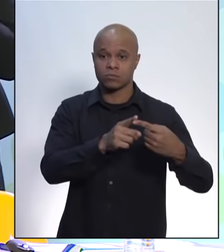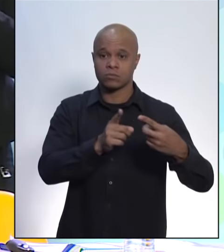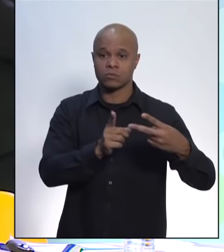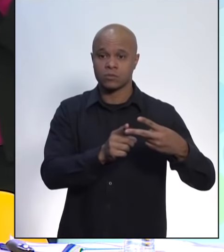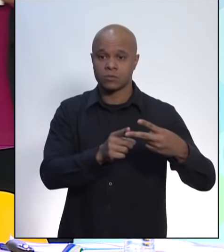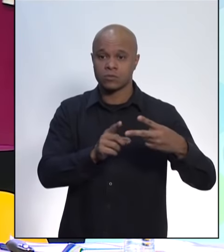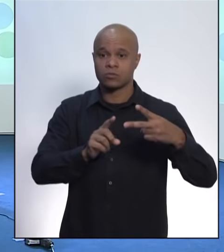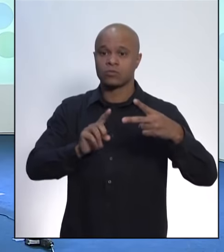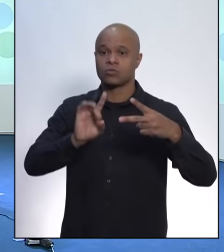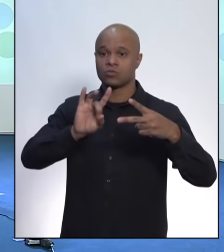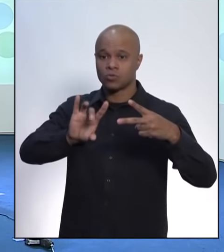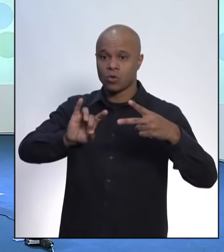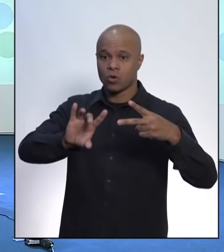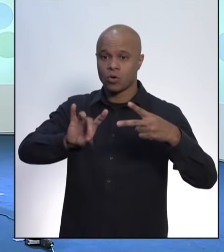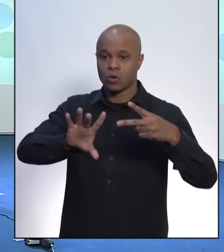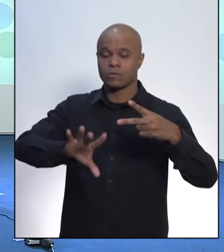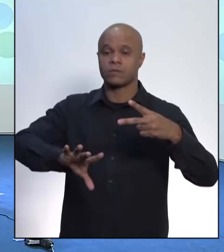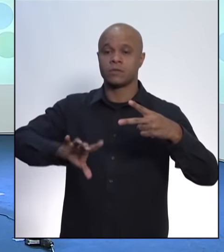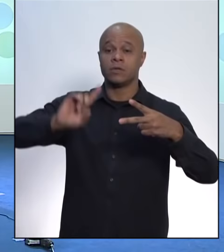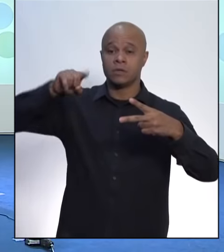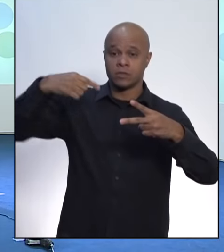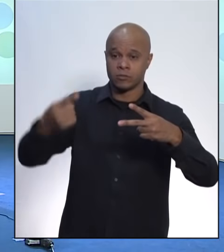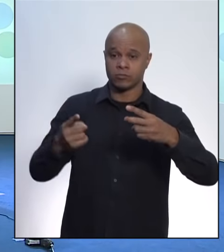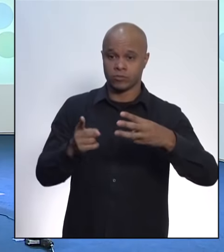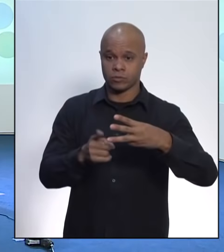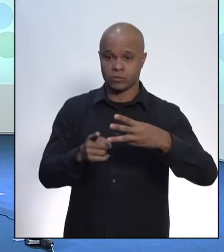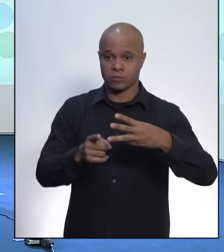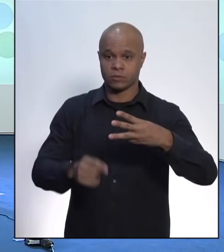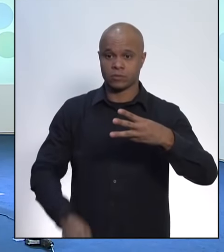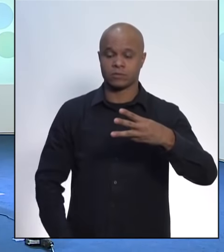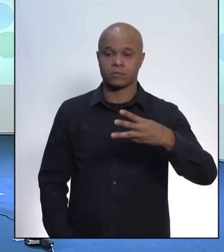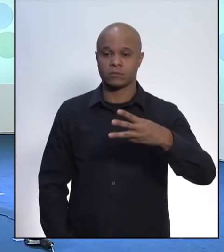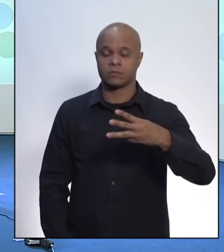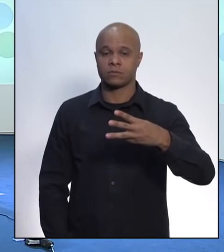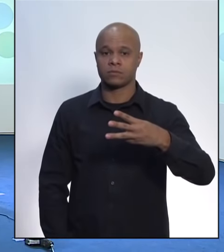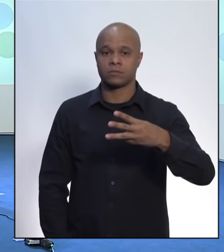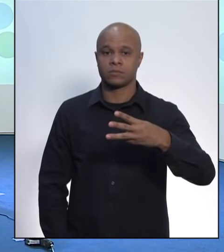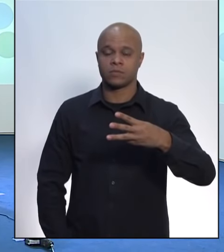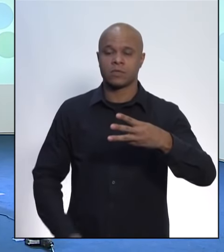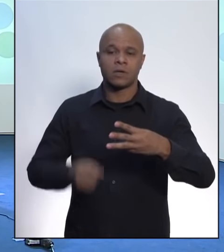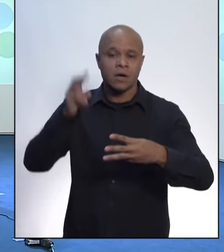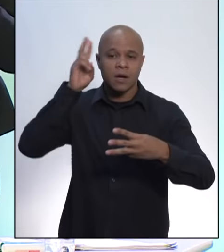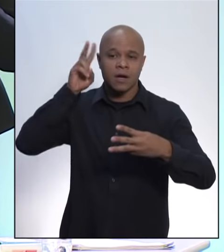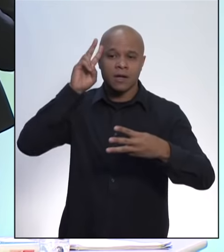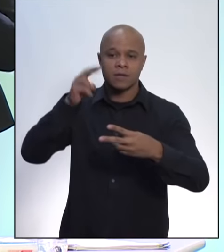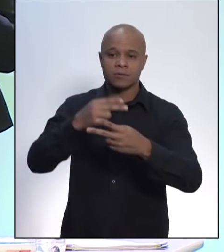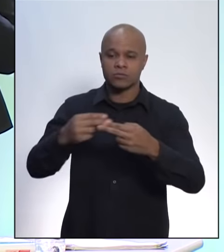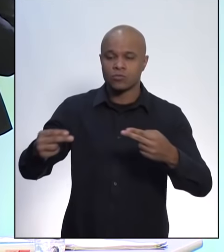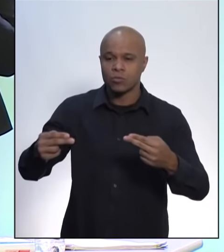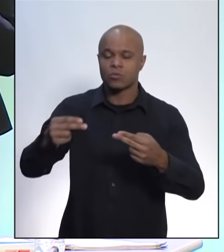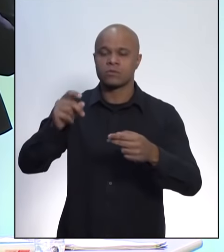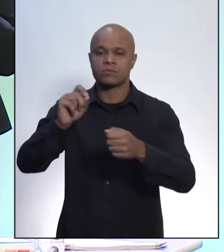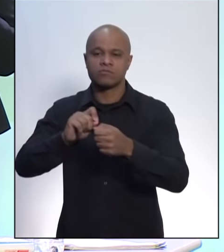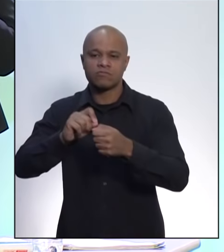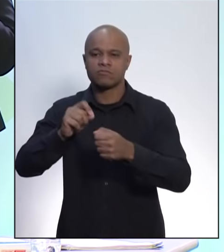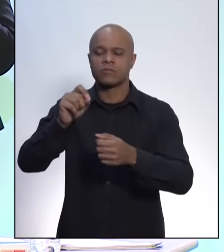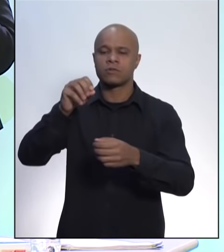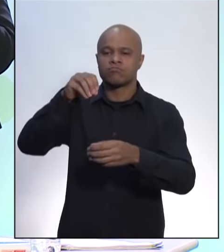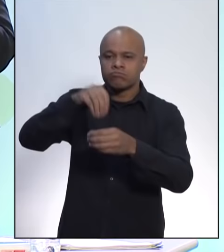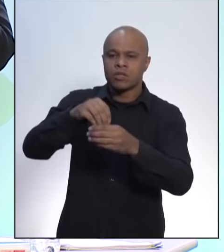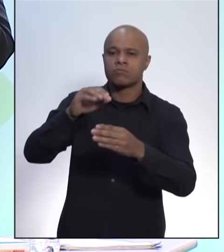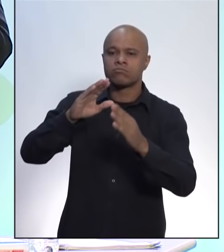segunda coluna lembra da atividade que vocês fazem quanto encher vi sala de aula de inglês de